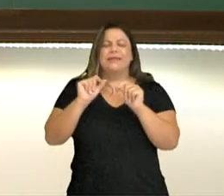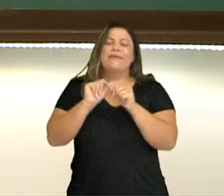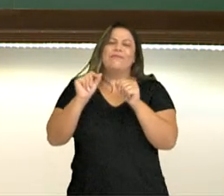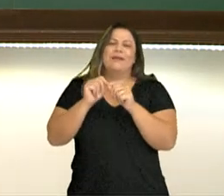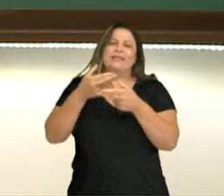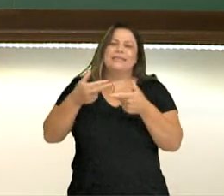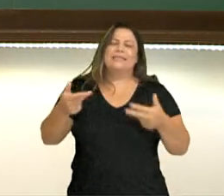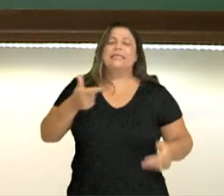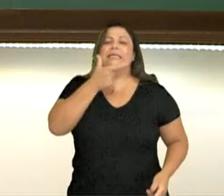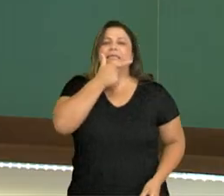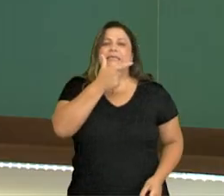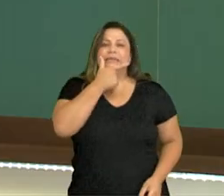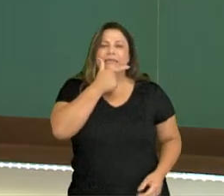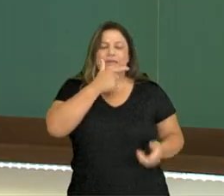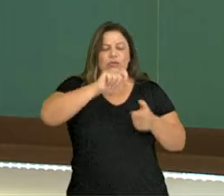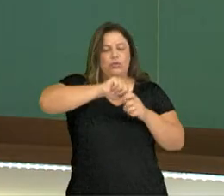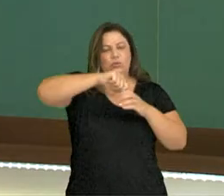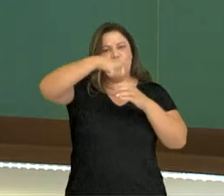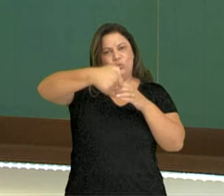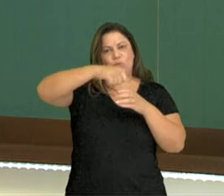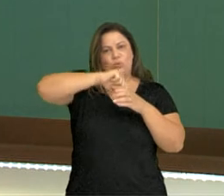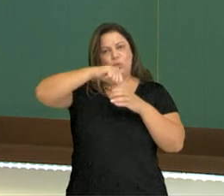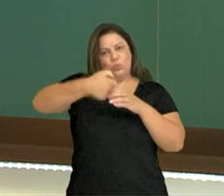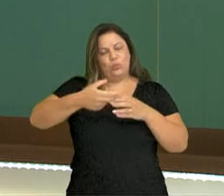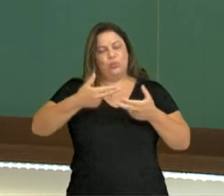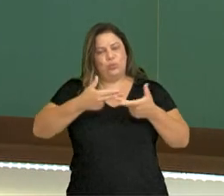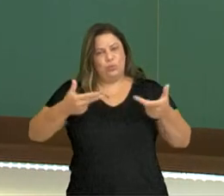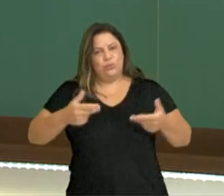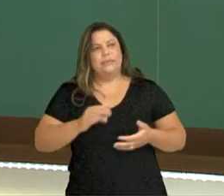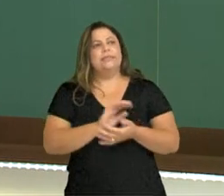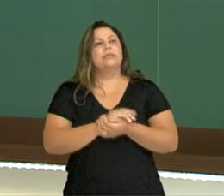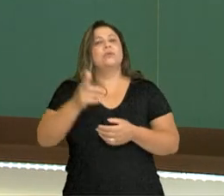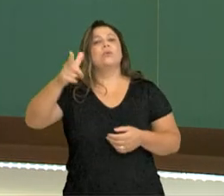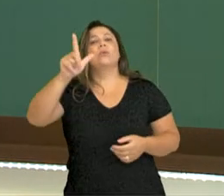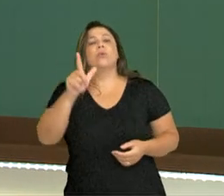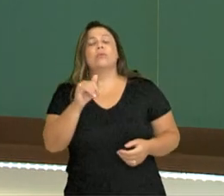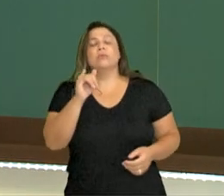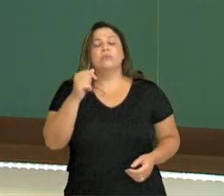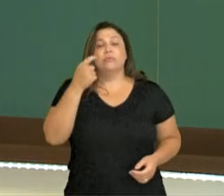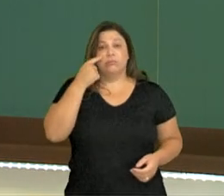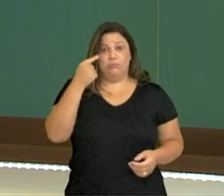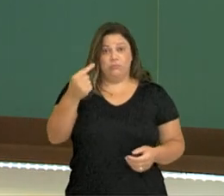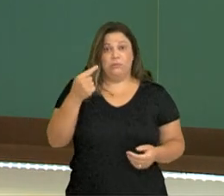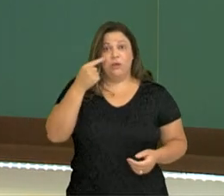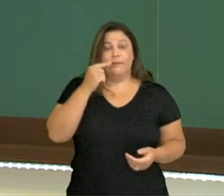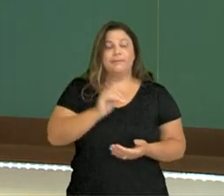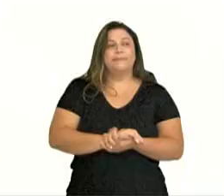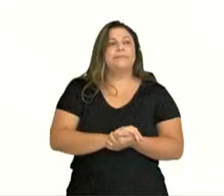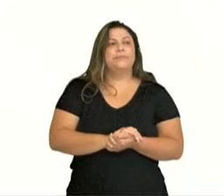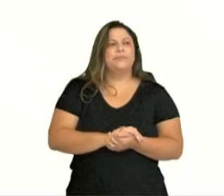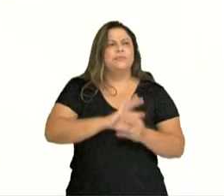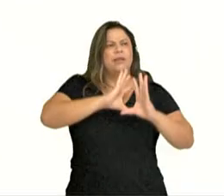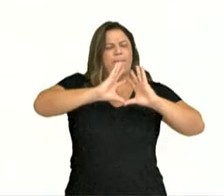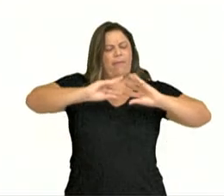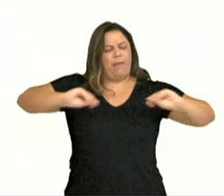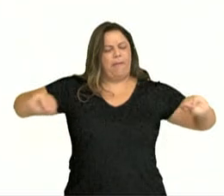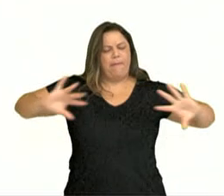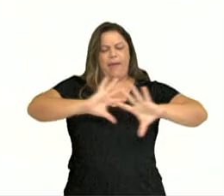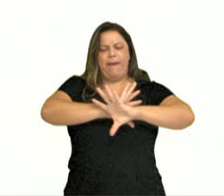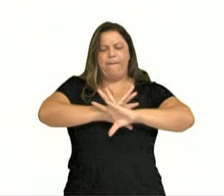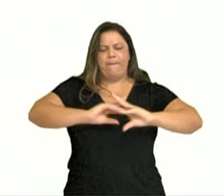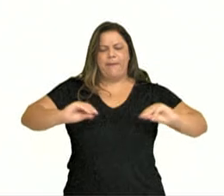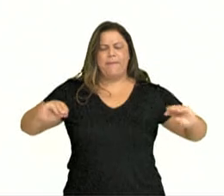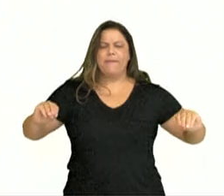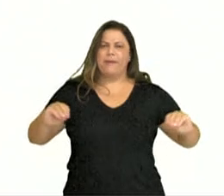fermentado. Outra importância, olha que interessante, em relação à decomposição da matéria orgânica morta. Então, tudo